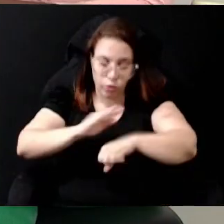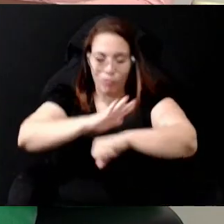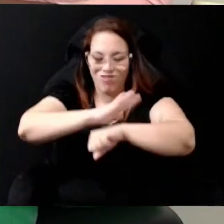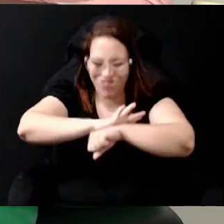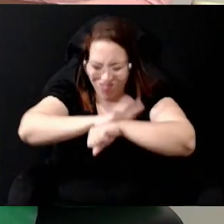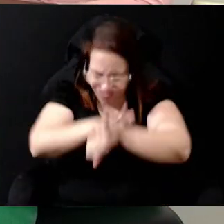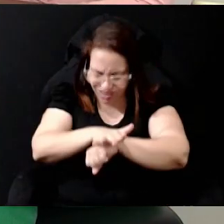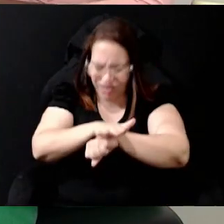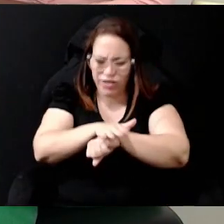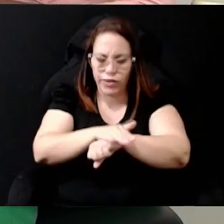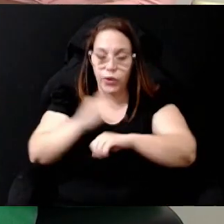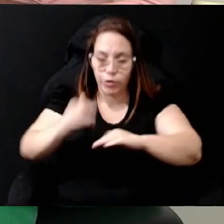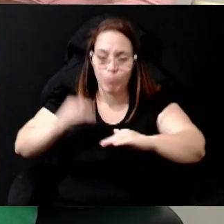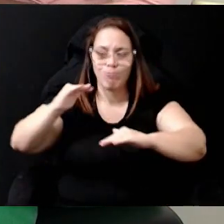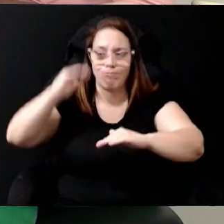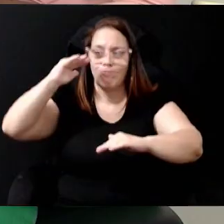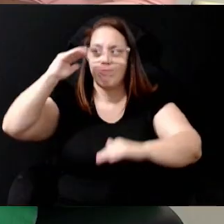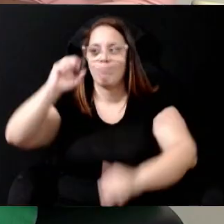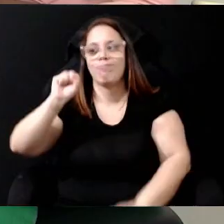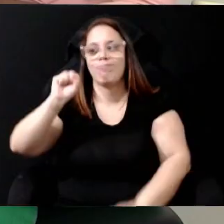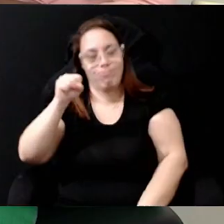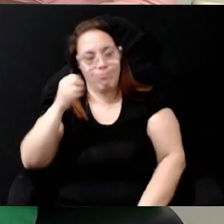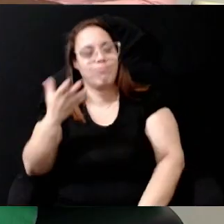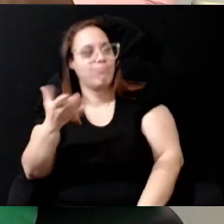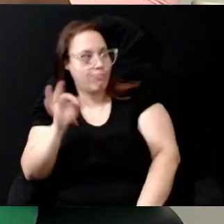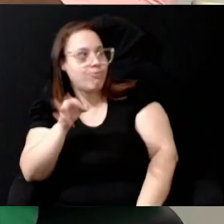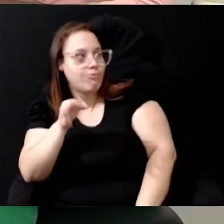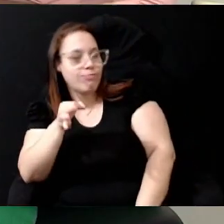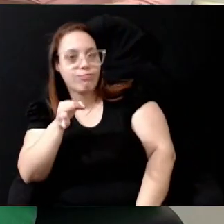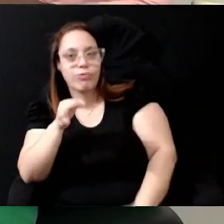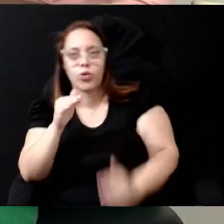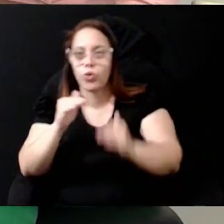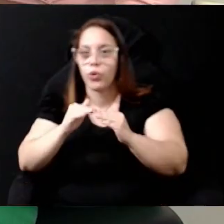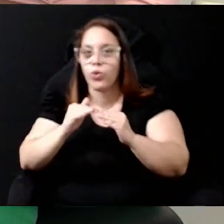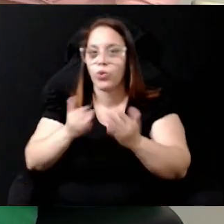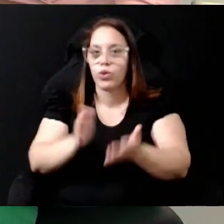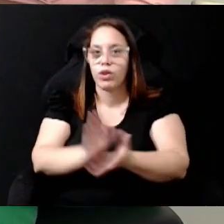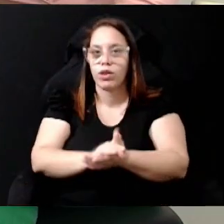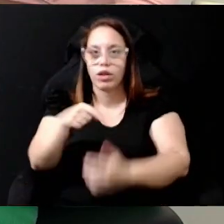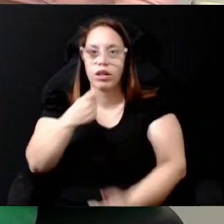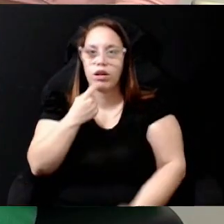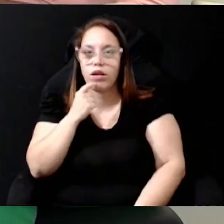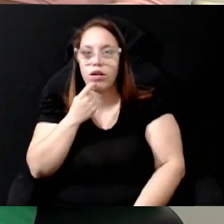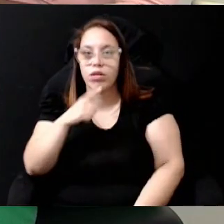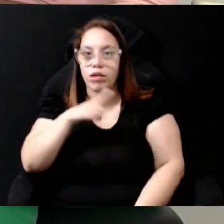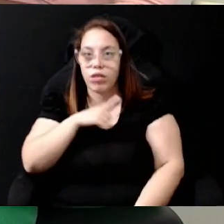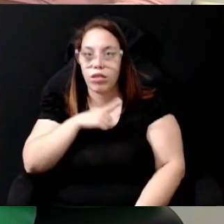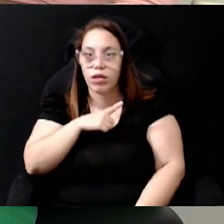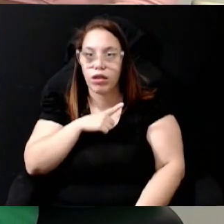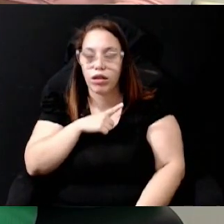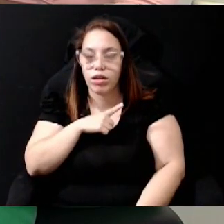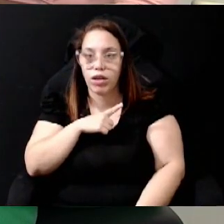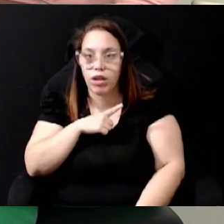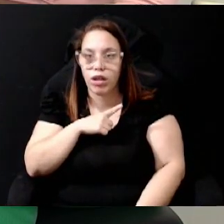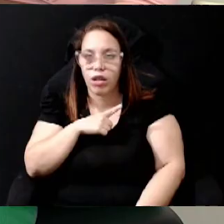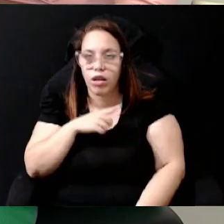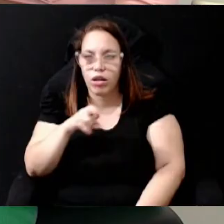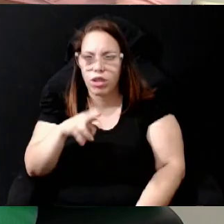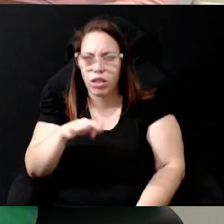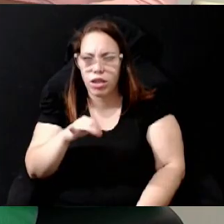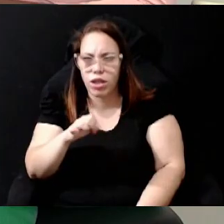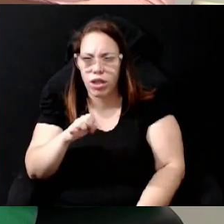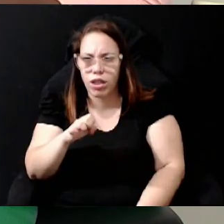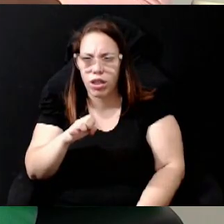educação antirracista, eu acho que já é uma evolução, sim, como a gente com certeza. Com certeza. Aqui em Campinas também nós temos o